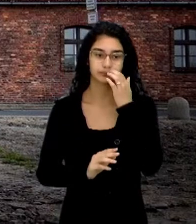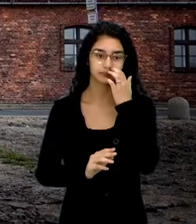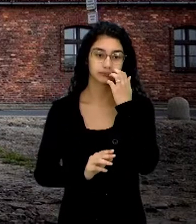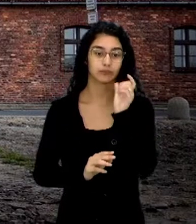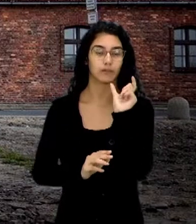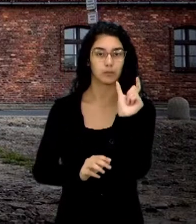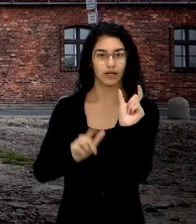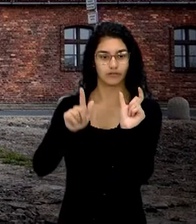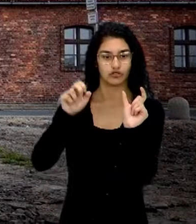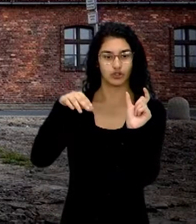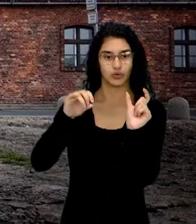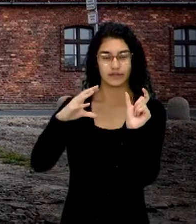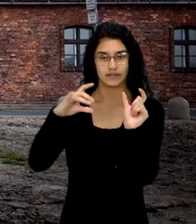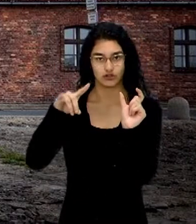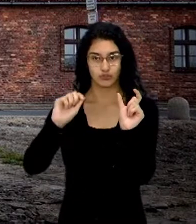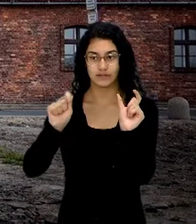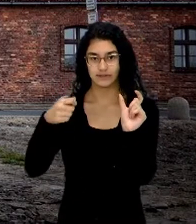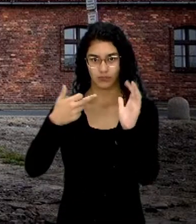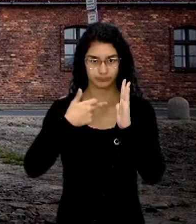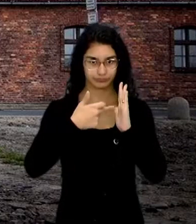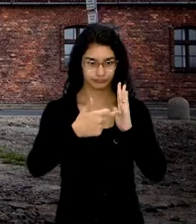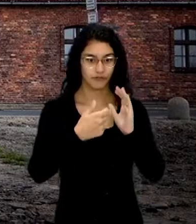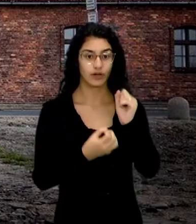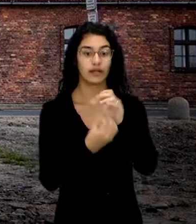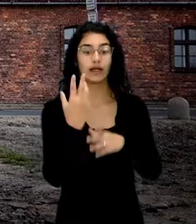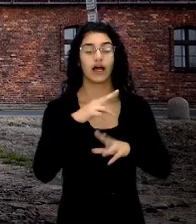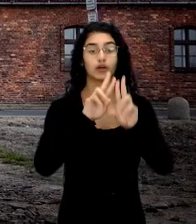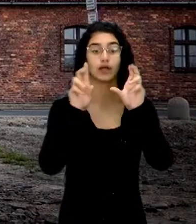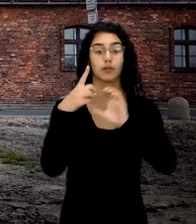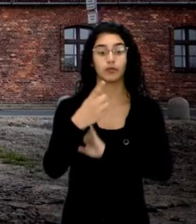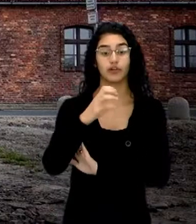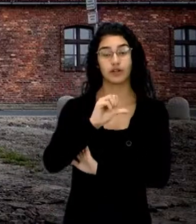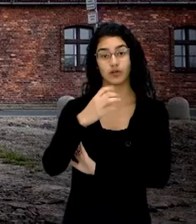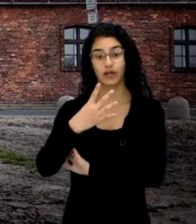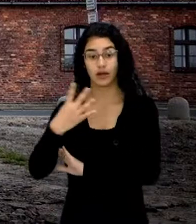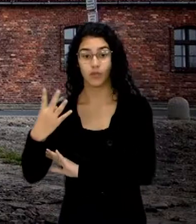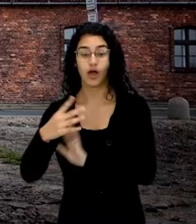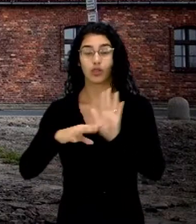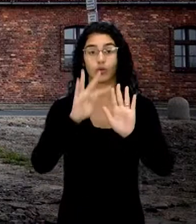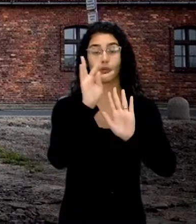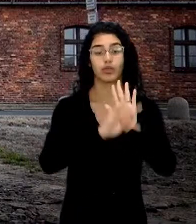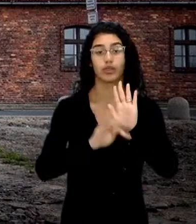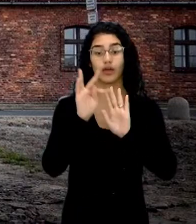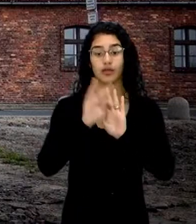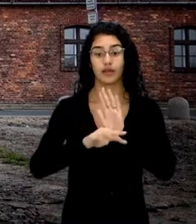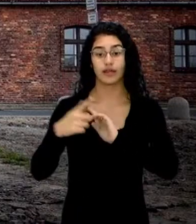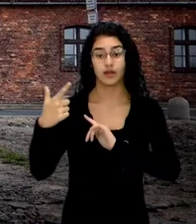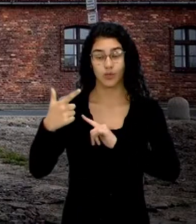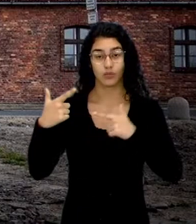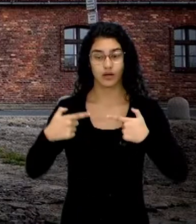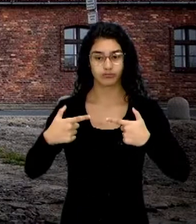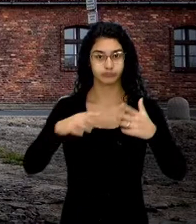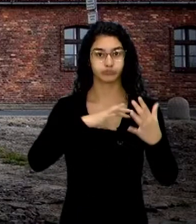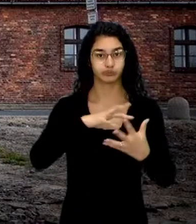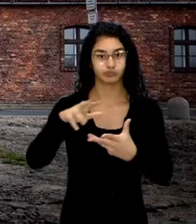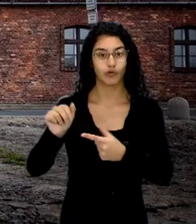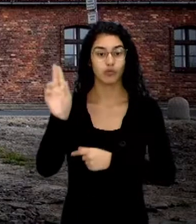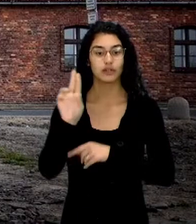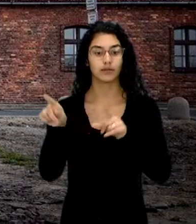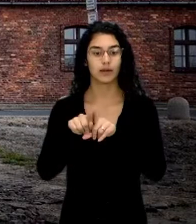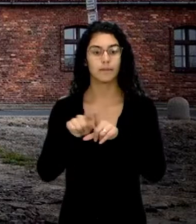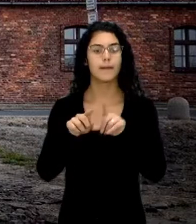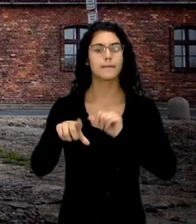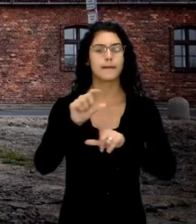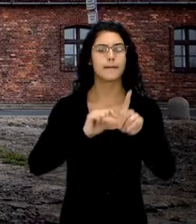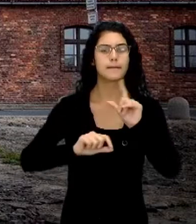termo criado em 1944, perceba aqui, contexto da Segunda Guerra Mundial, e foi usado para